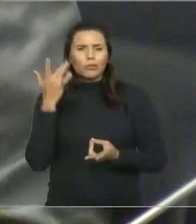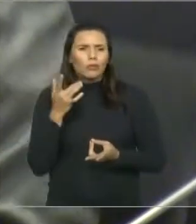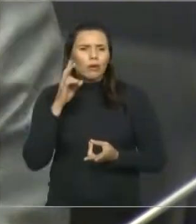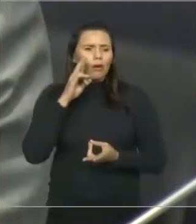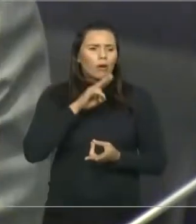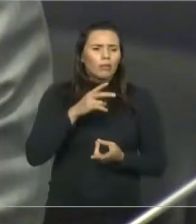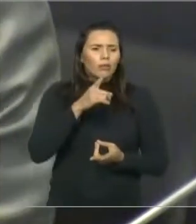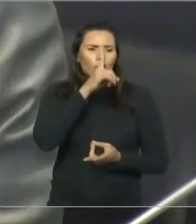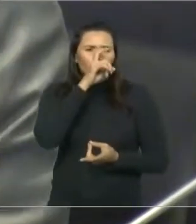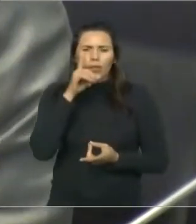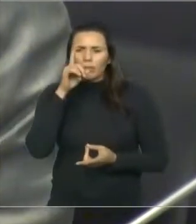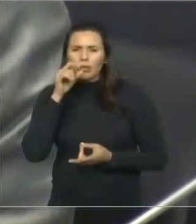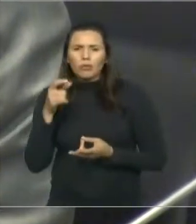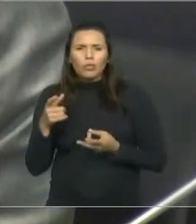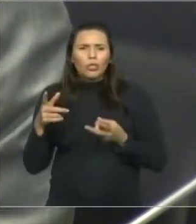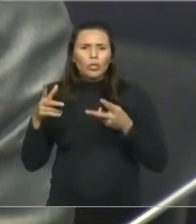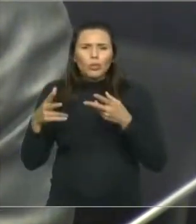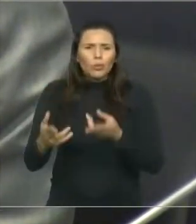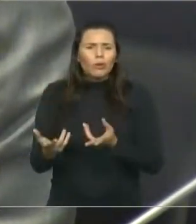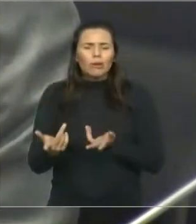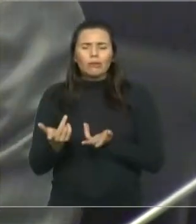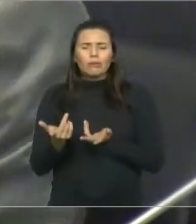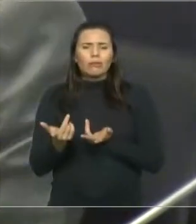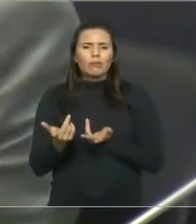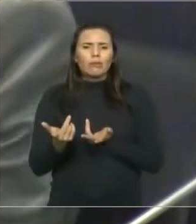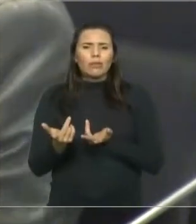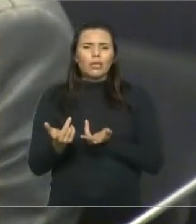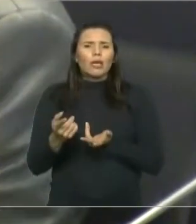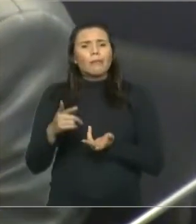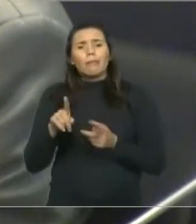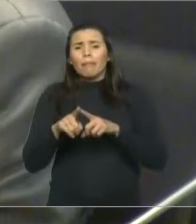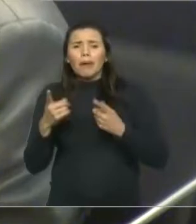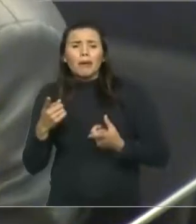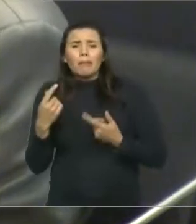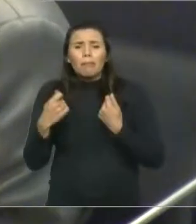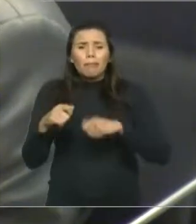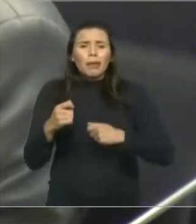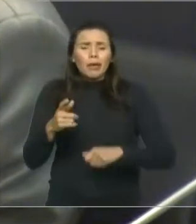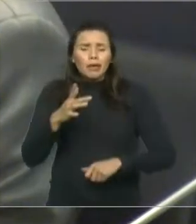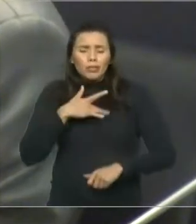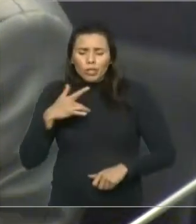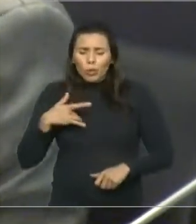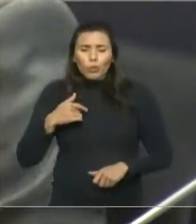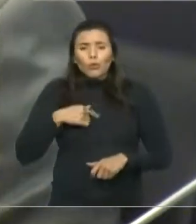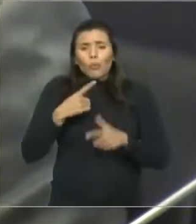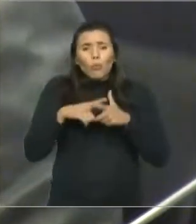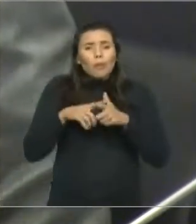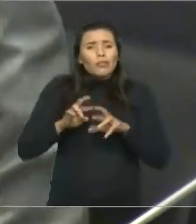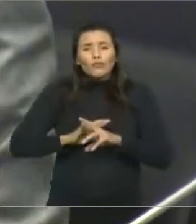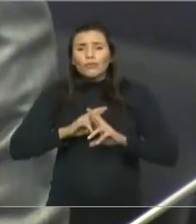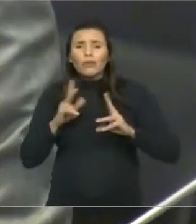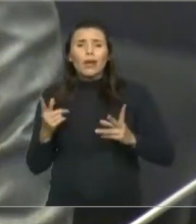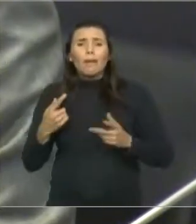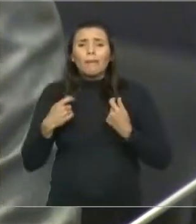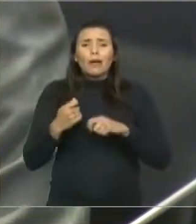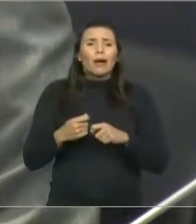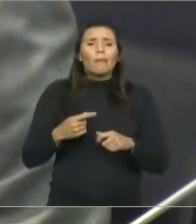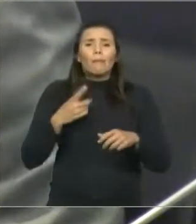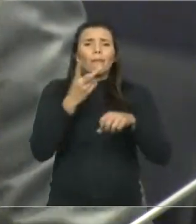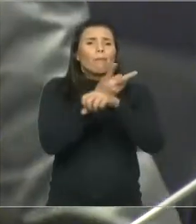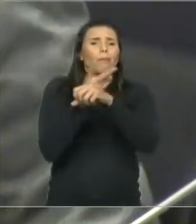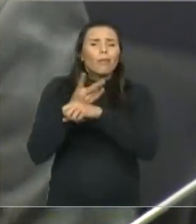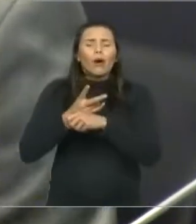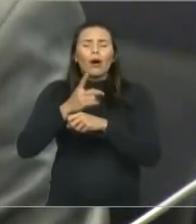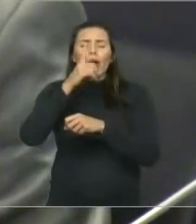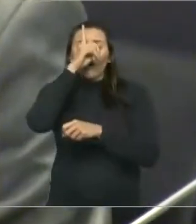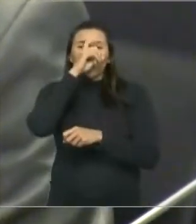tem muitos hospitais municipais, deputado Iglesias, um ao lado do outro, né? Às vezes, distância de 15 quilômetros, 20 quilômetros entre si,